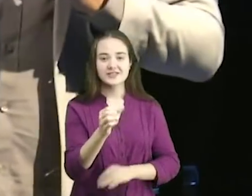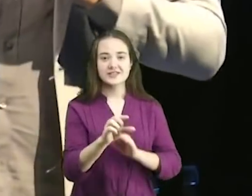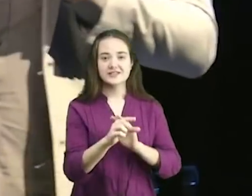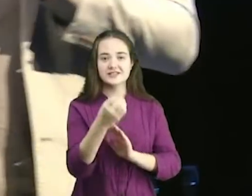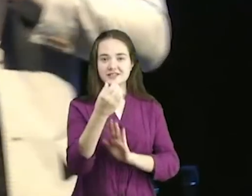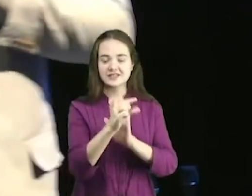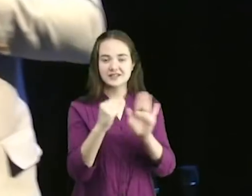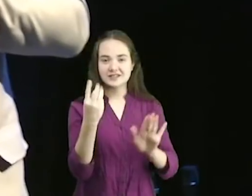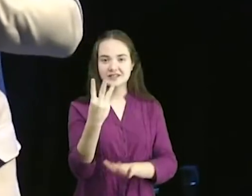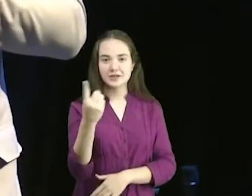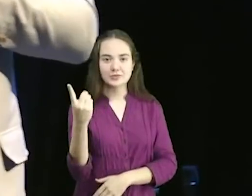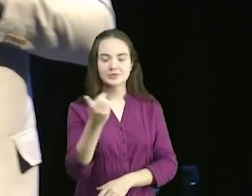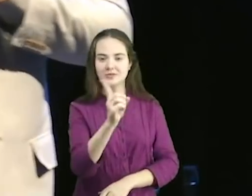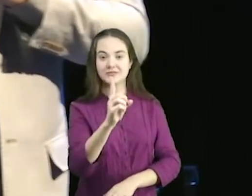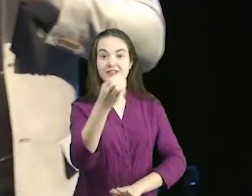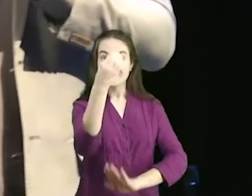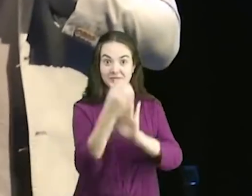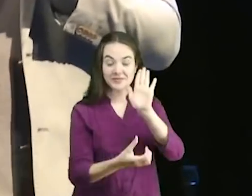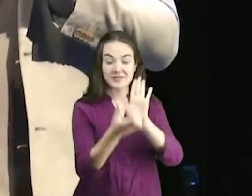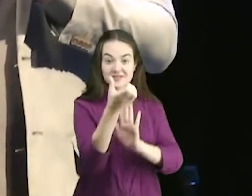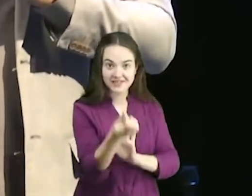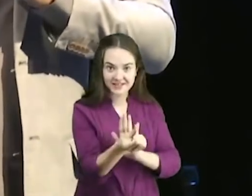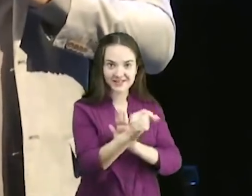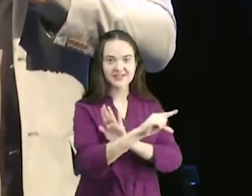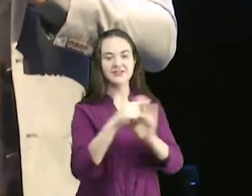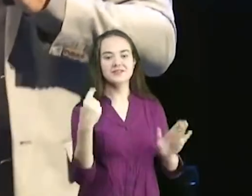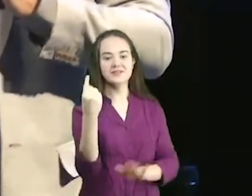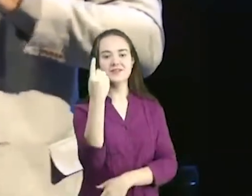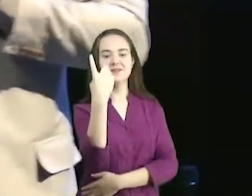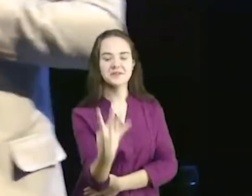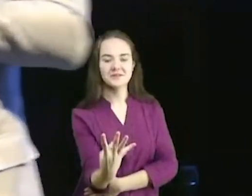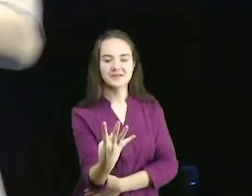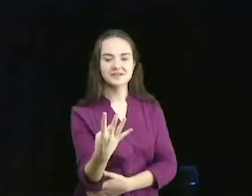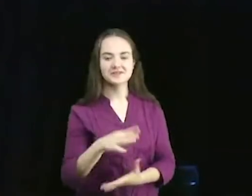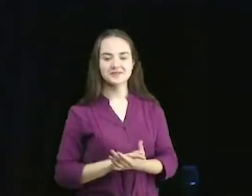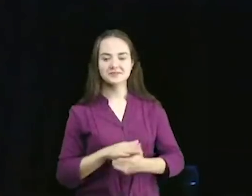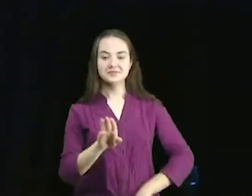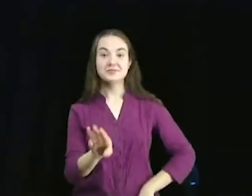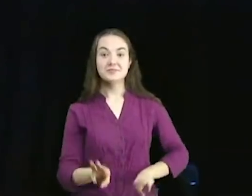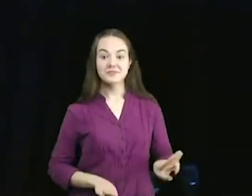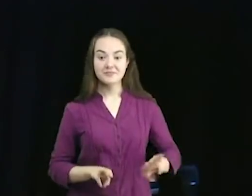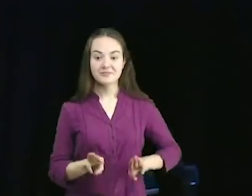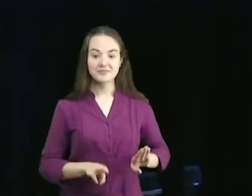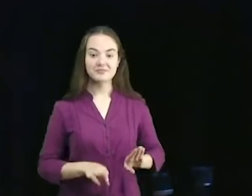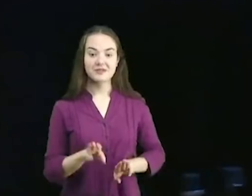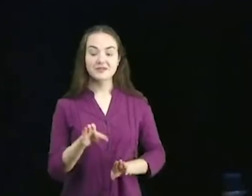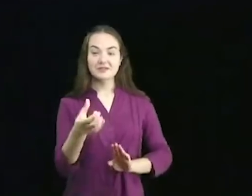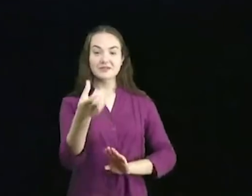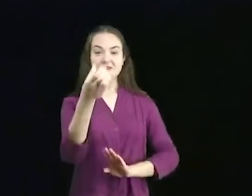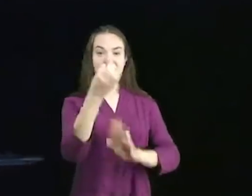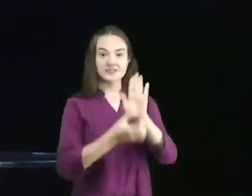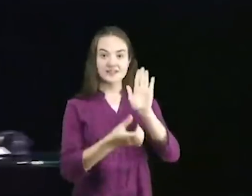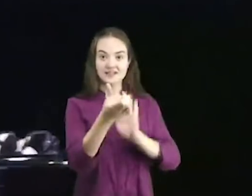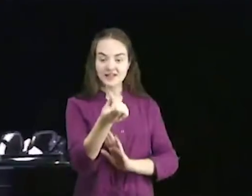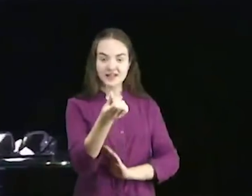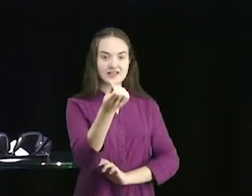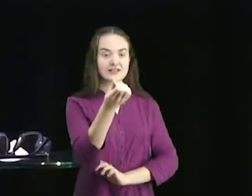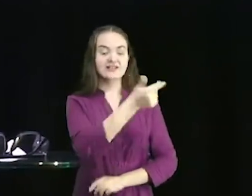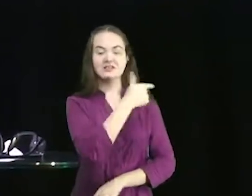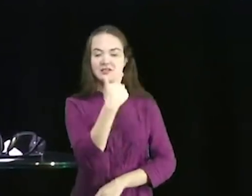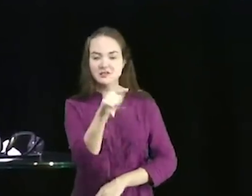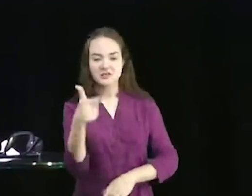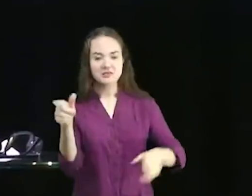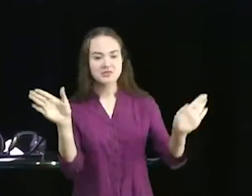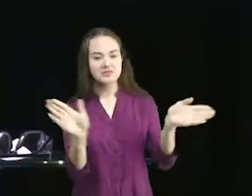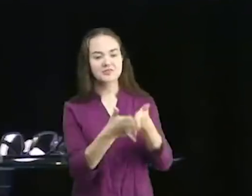6:4. Pronto. Maurício Chafransky, obrigado. Porque em Marcos 6 não há milagre. É assim que meu pastor me ensinou. Meu pastor me